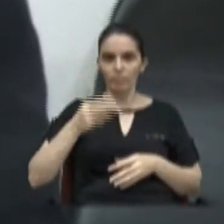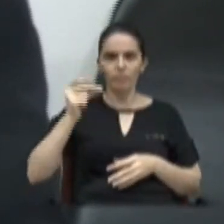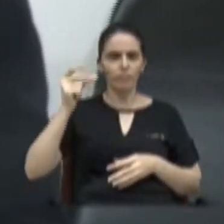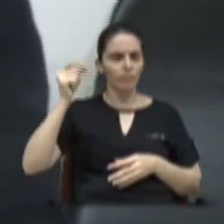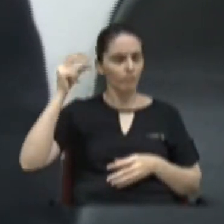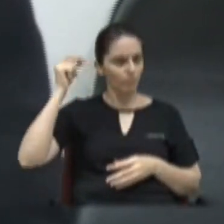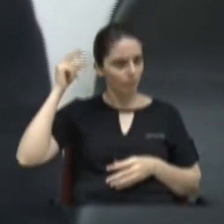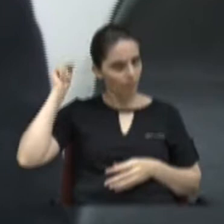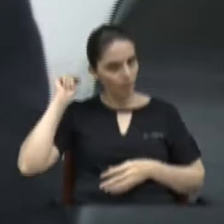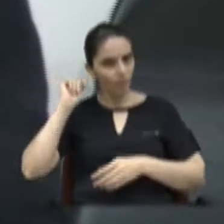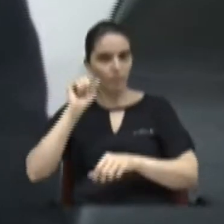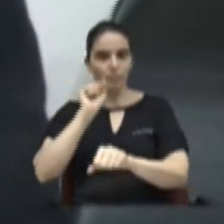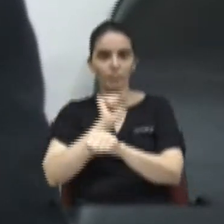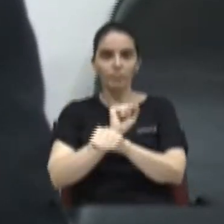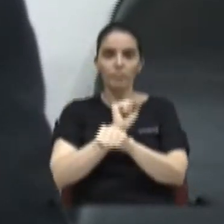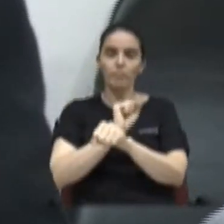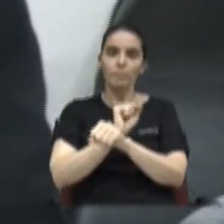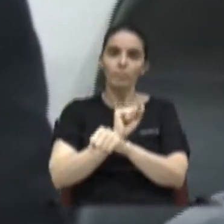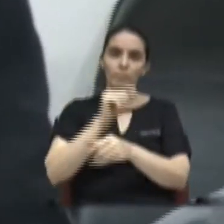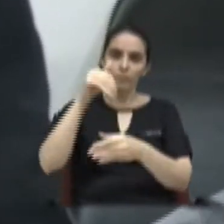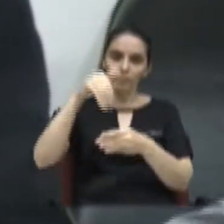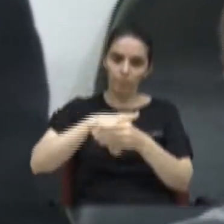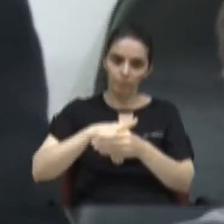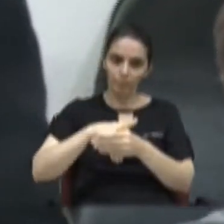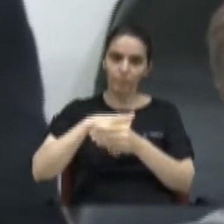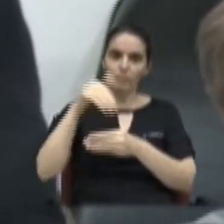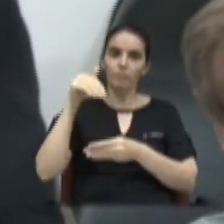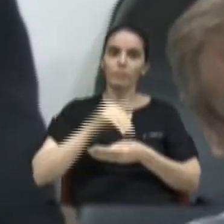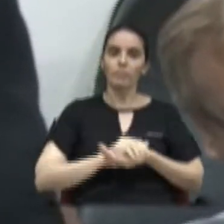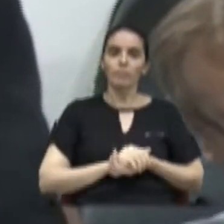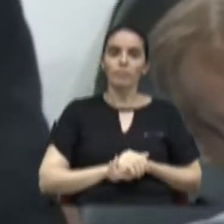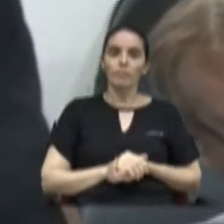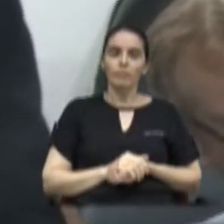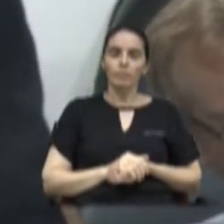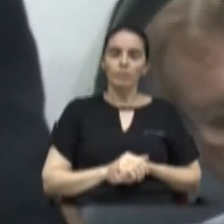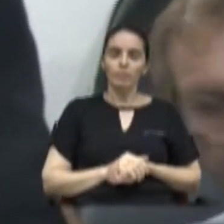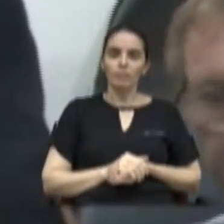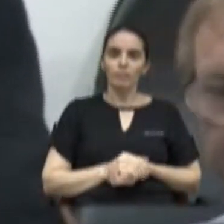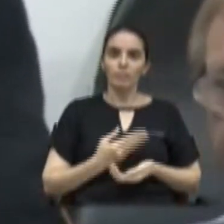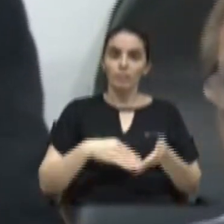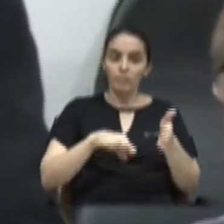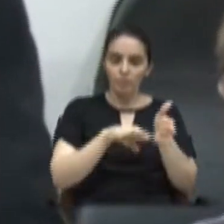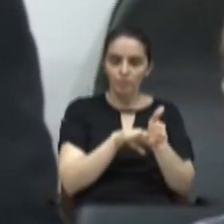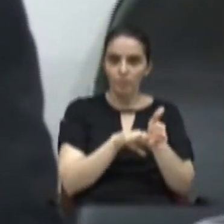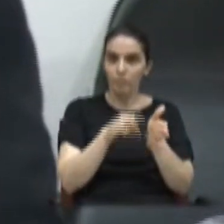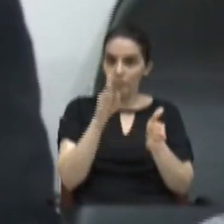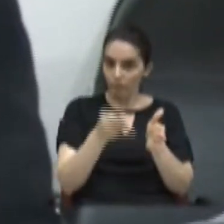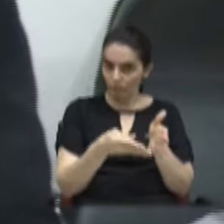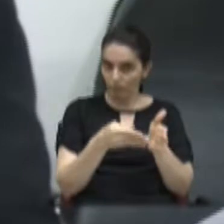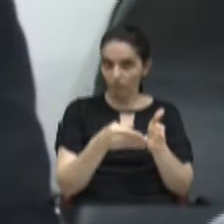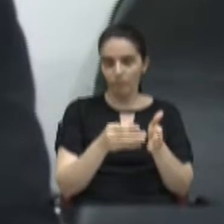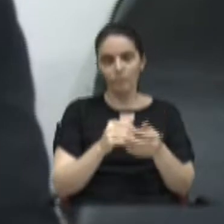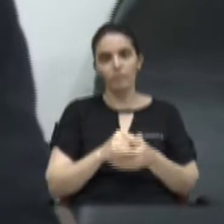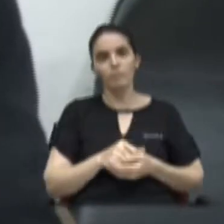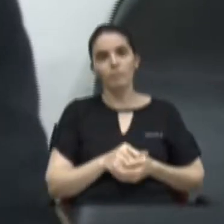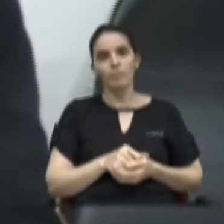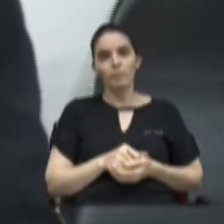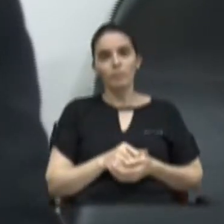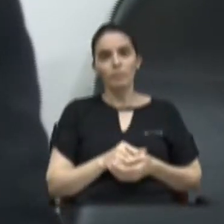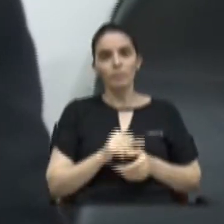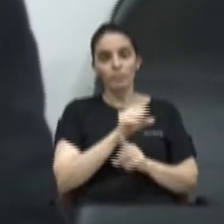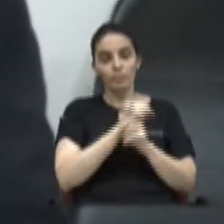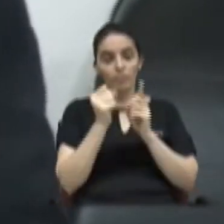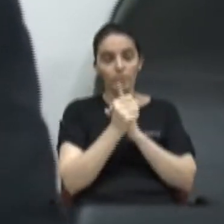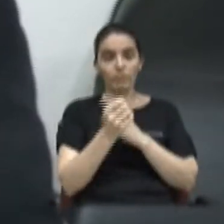tempo, esperando a votação dele, e ele vem de encontro com o anseio da